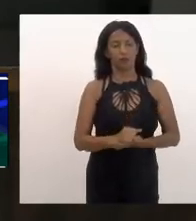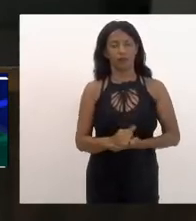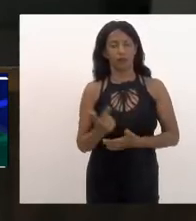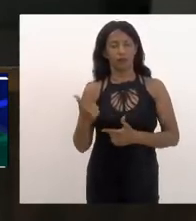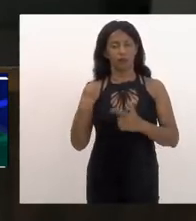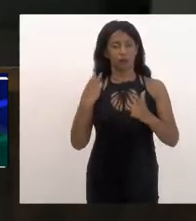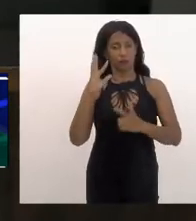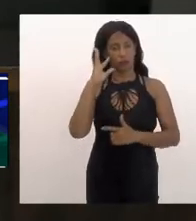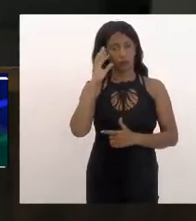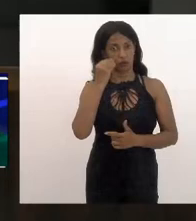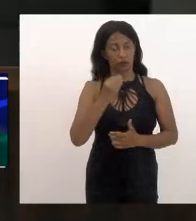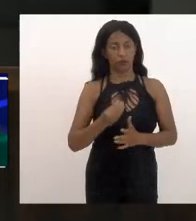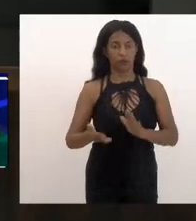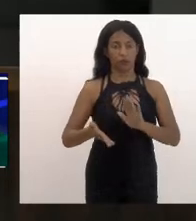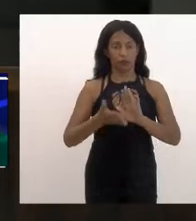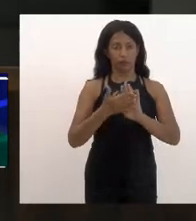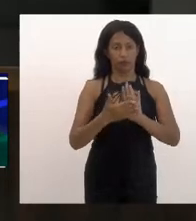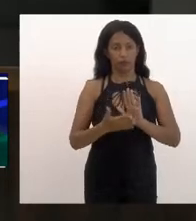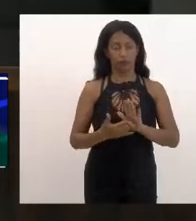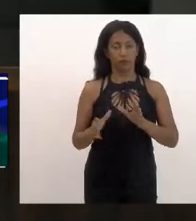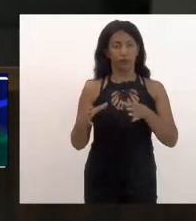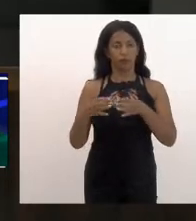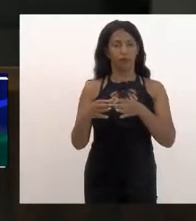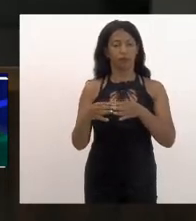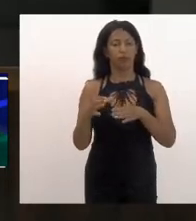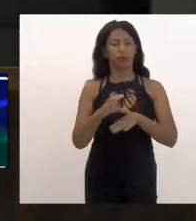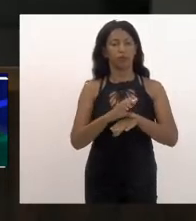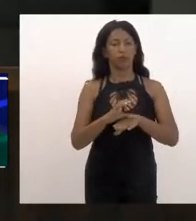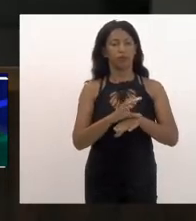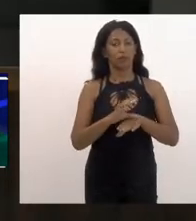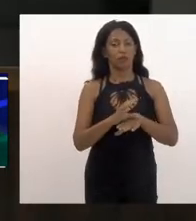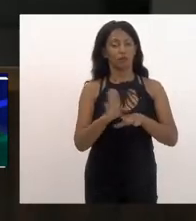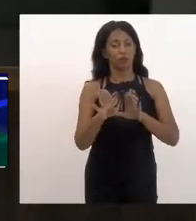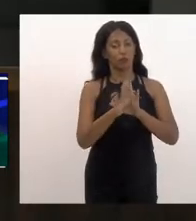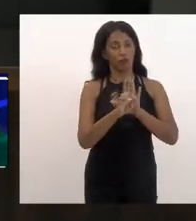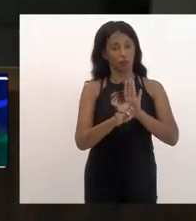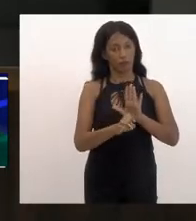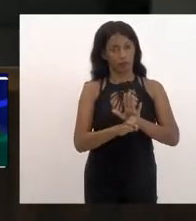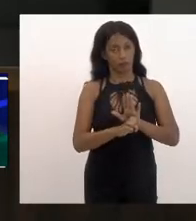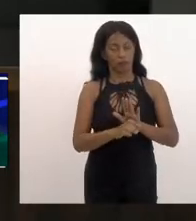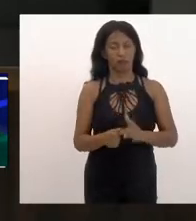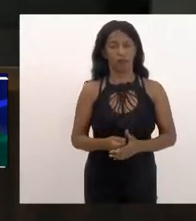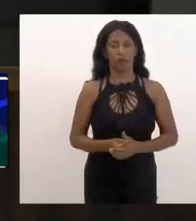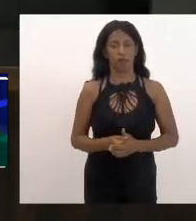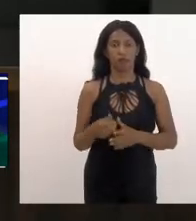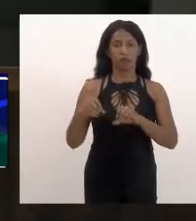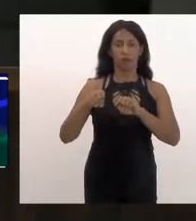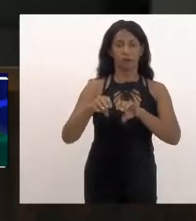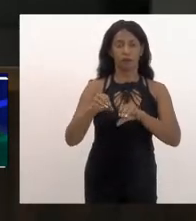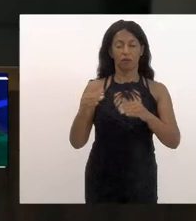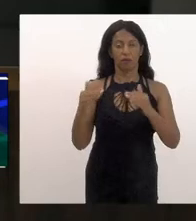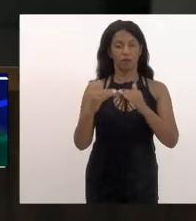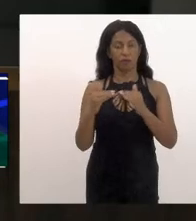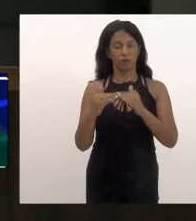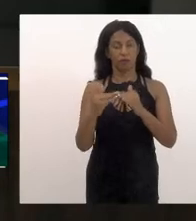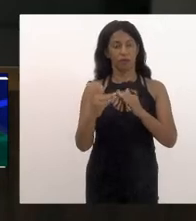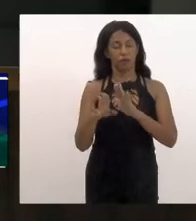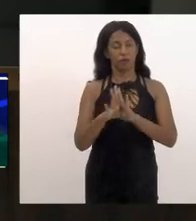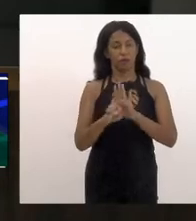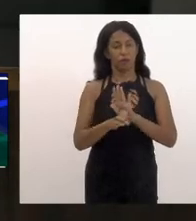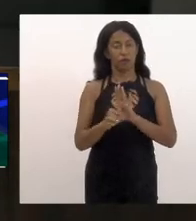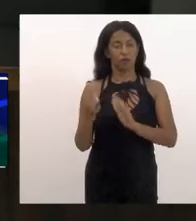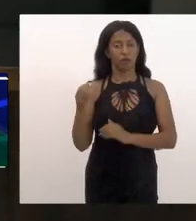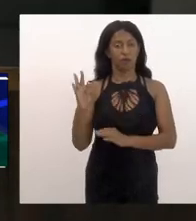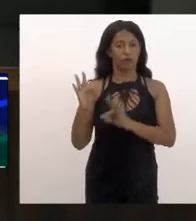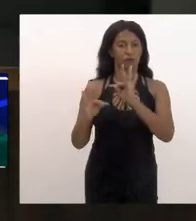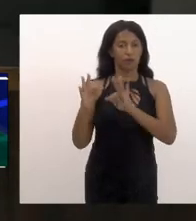outras providências. Pareceres da Comissão de Constituição e Justiça pela condicionalidade com emenda. De Educação, favorável com emendas. Ciência e